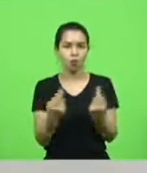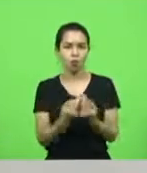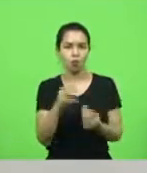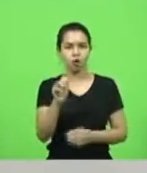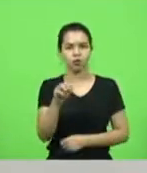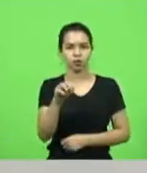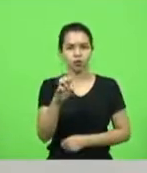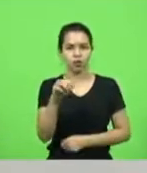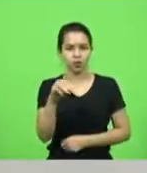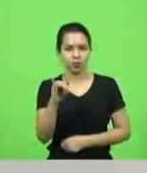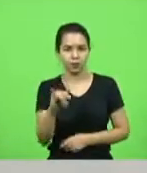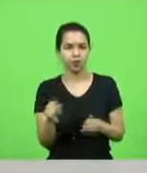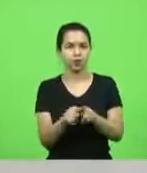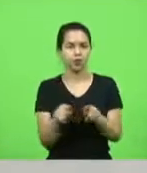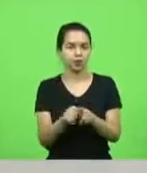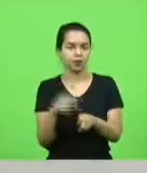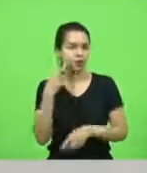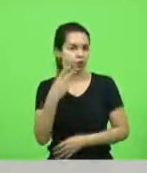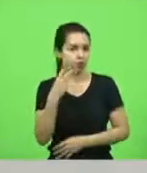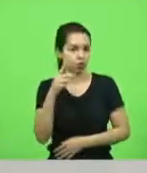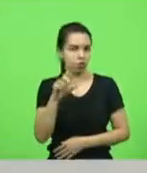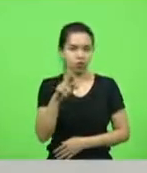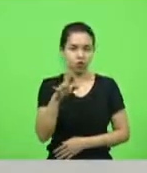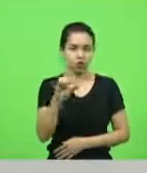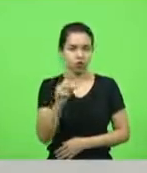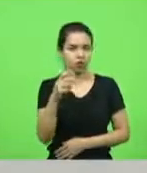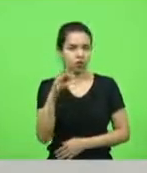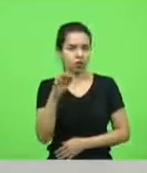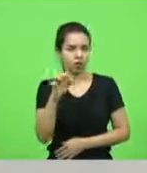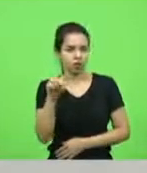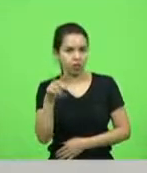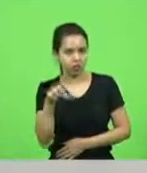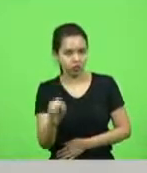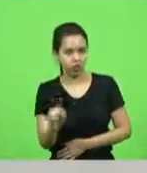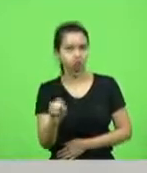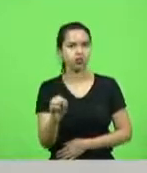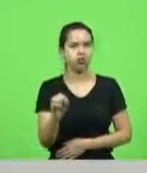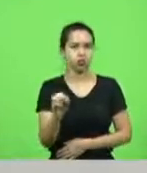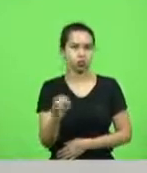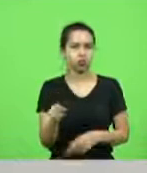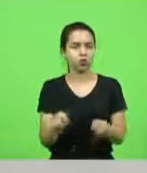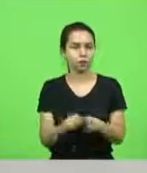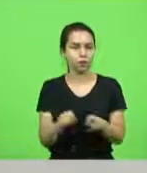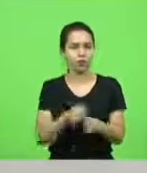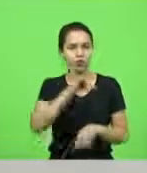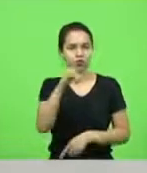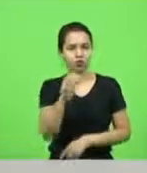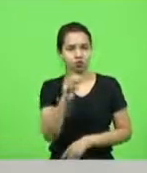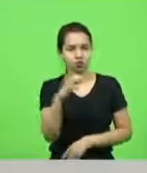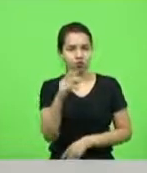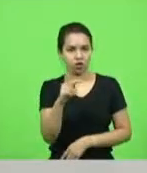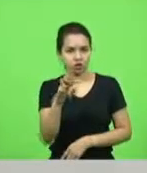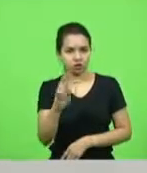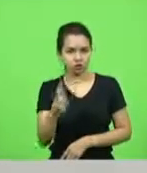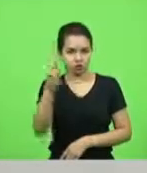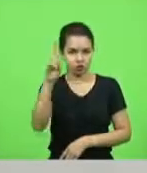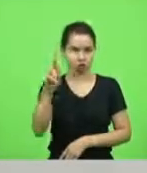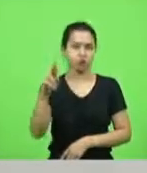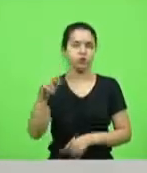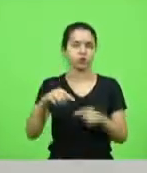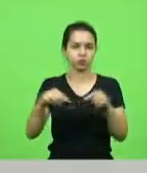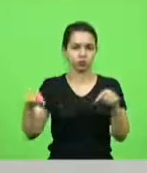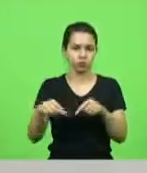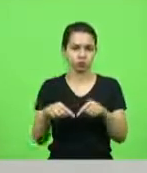e os vereadores e Luiz Fernando da Silva e Joseane da Silva e o Jackson chefe de gabinete que aqui estiveram